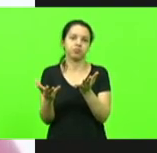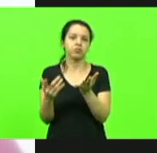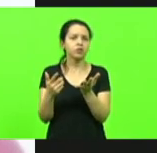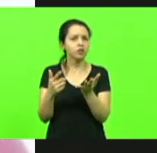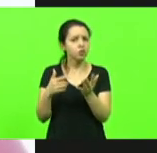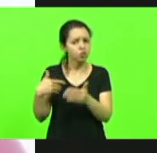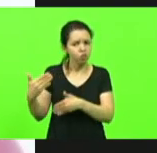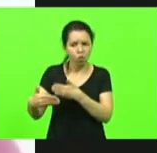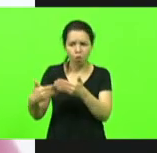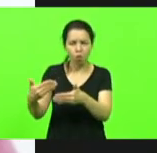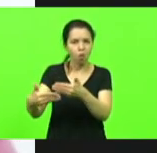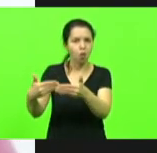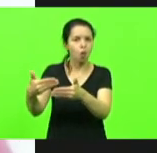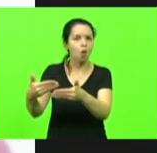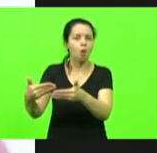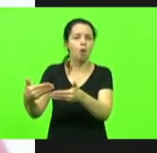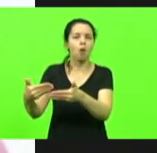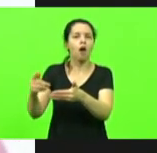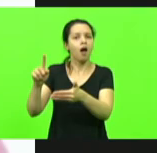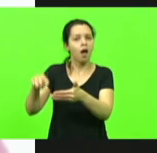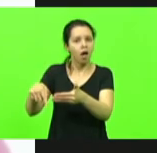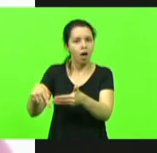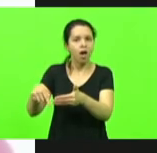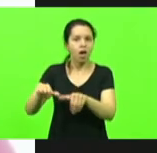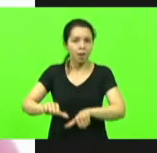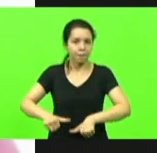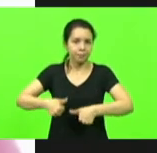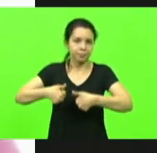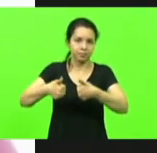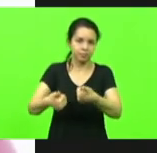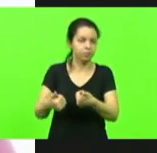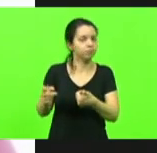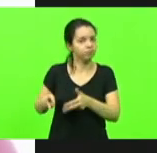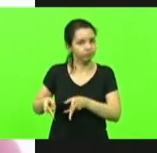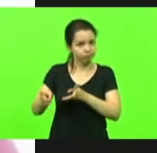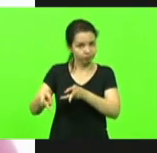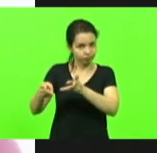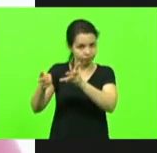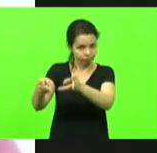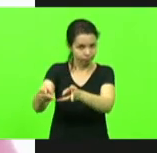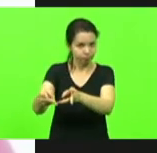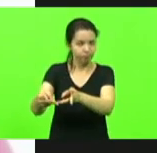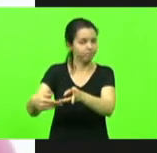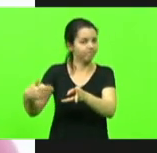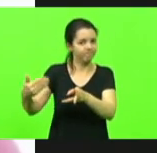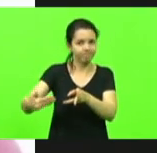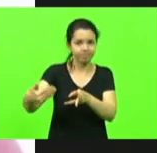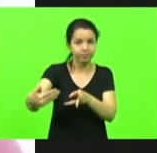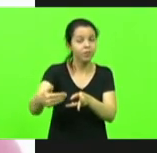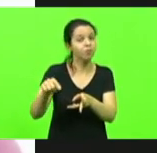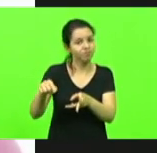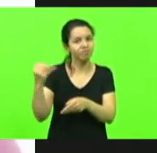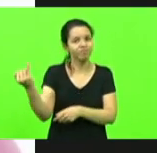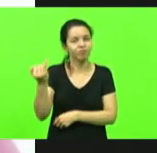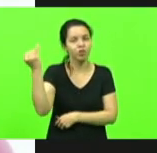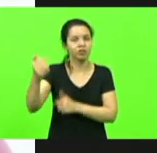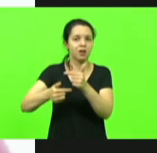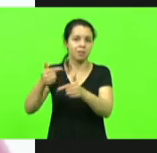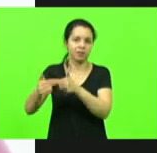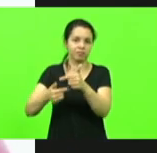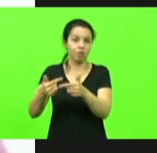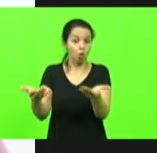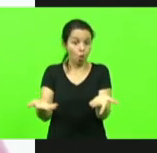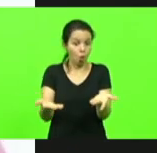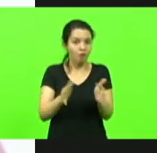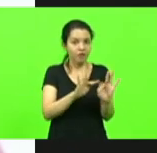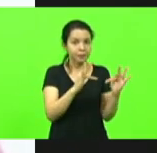né? E aí vem a importância desse trabalho. Hoje, as famílias acreditam nas instituições. Nós